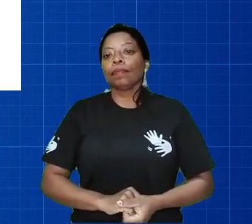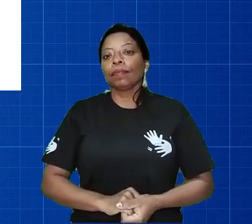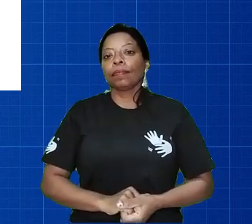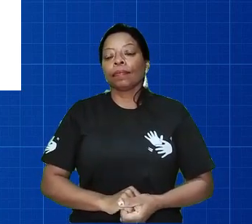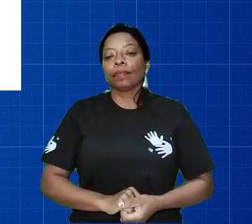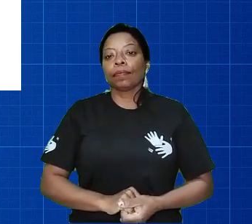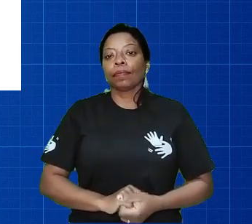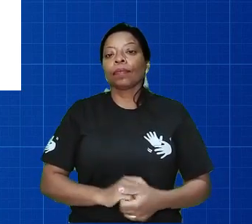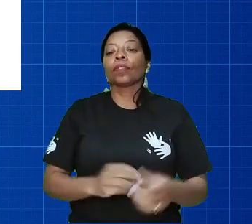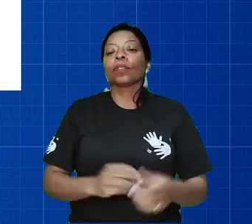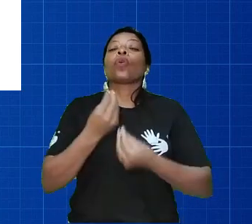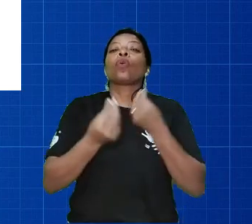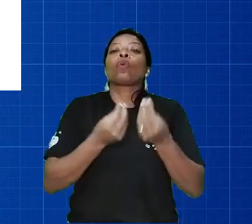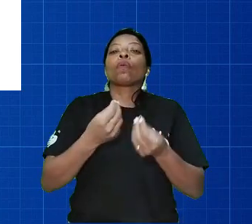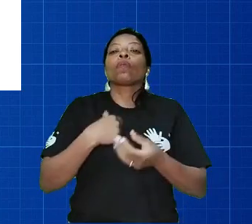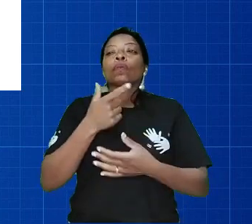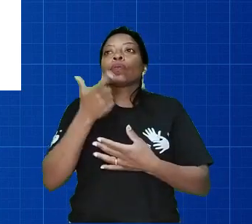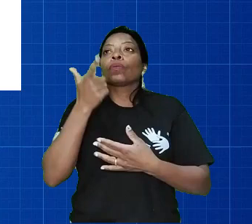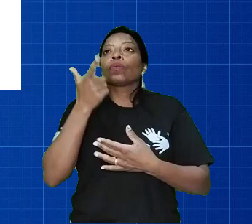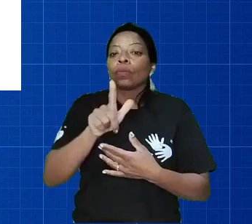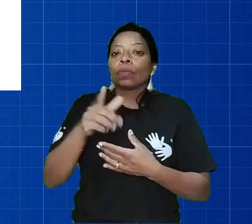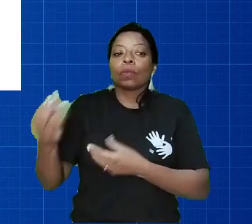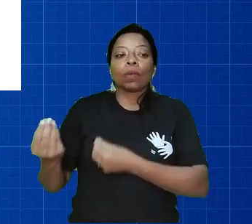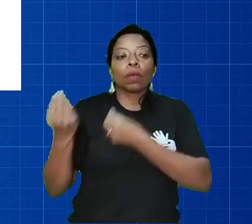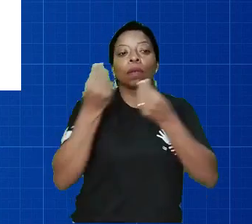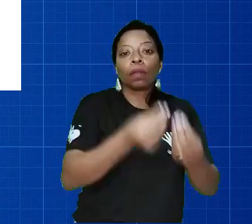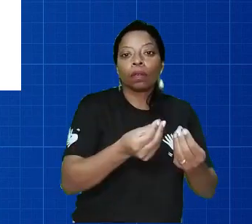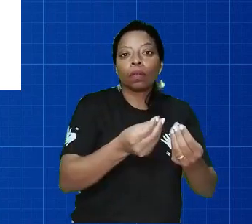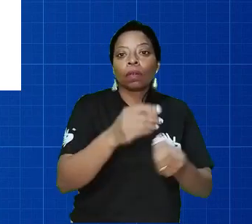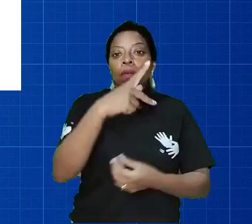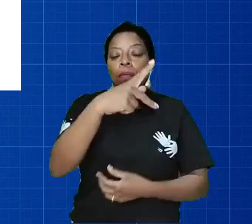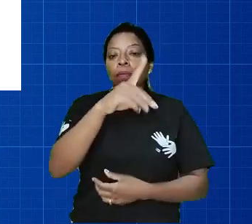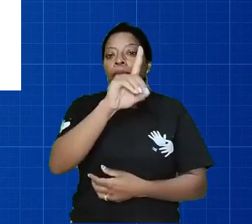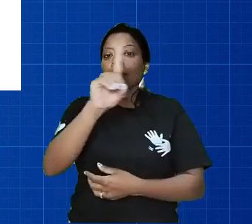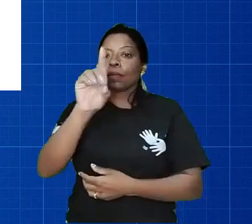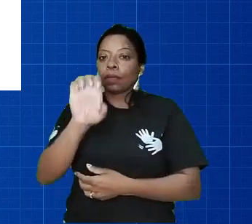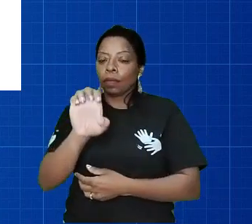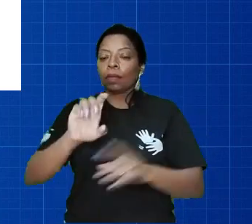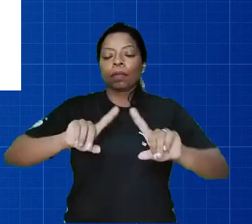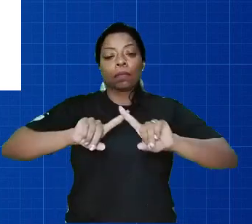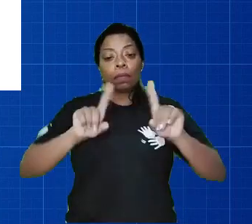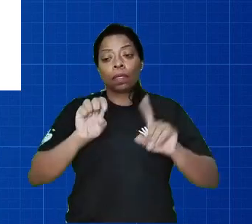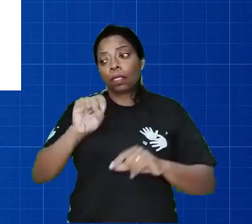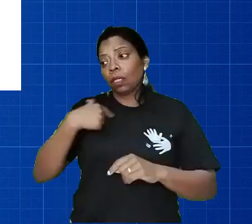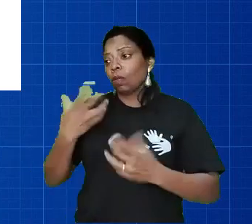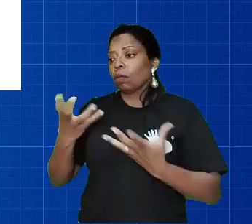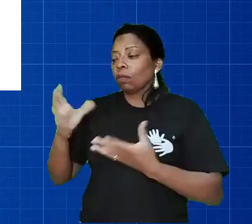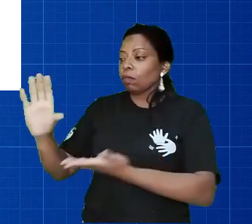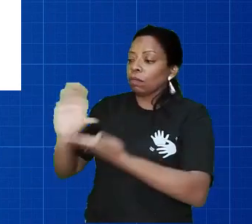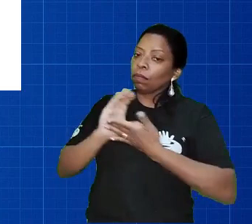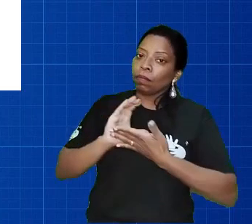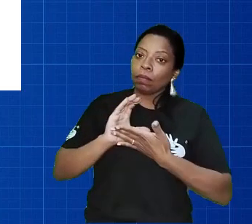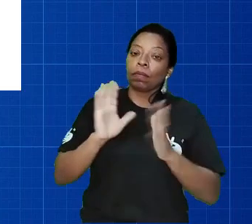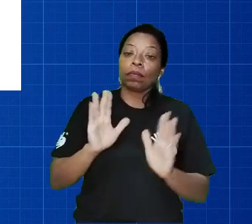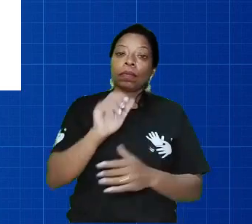Quais são as condições para efetivação dos repasses do PDDE? Então, para receber os recursos, a unidade executora, como